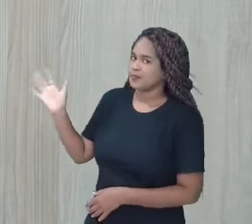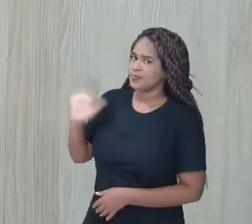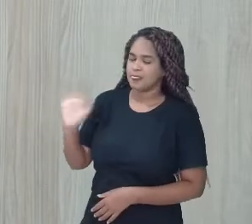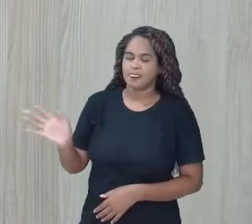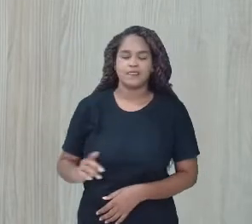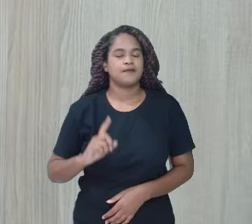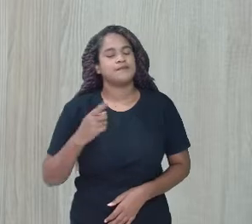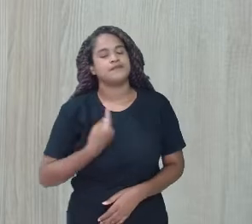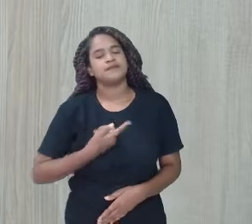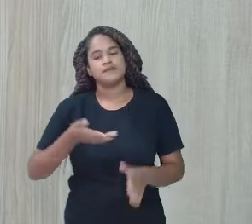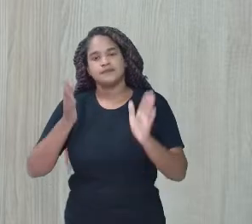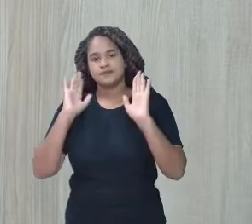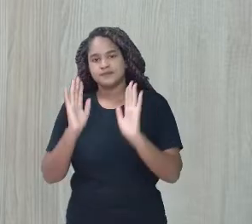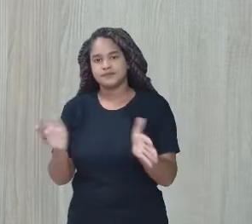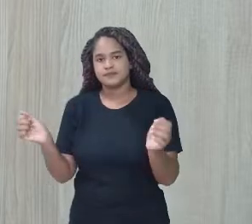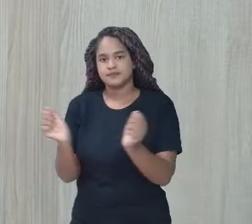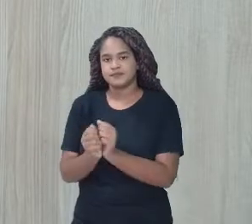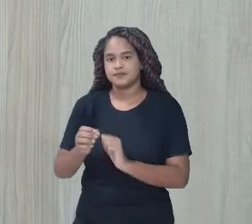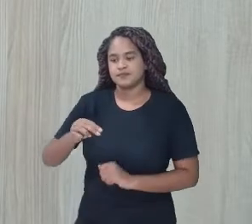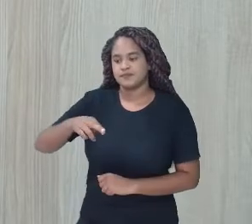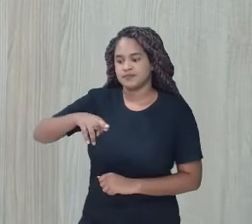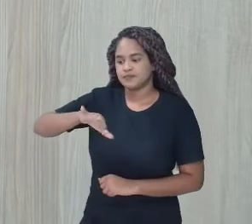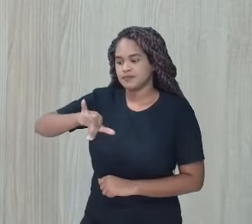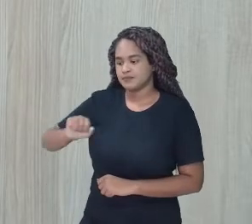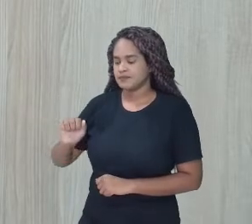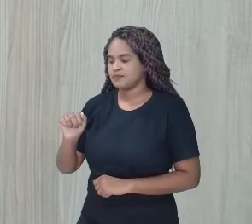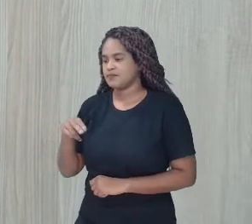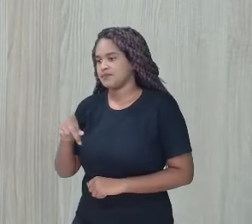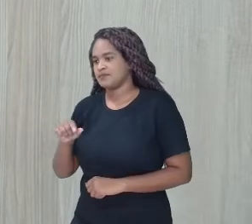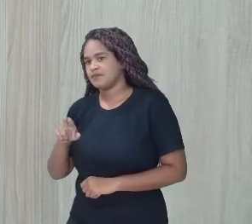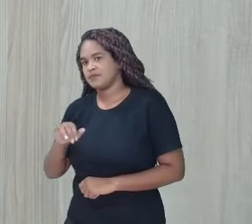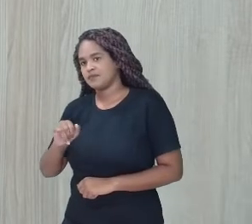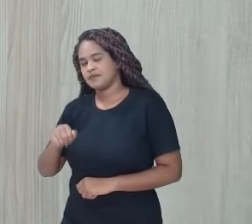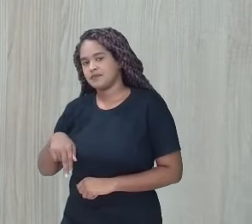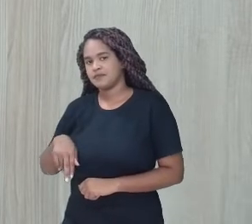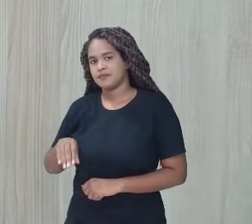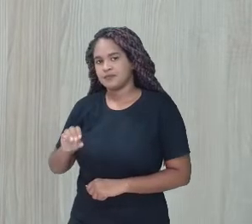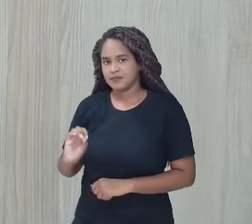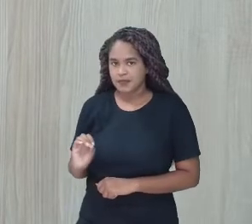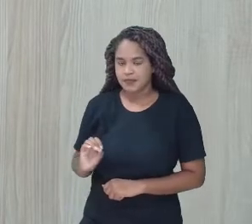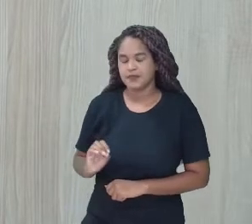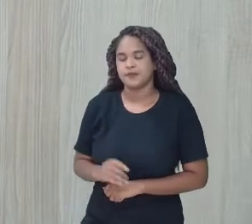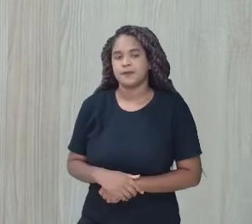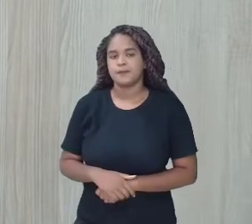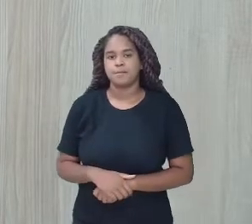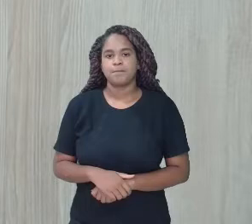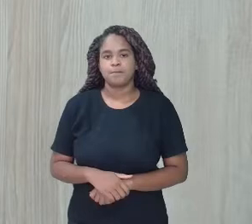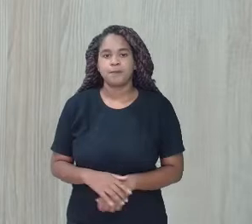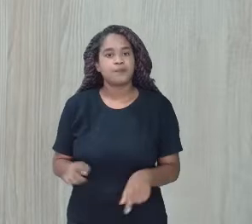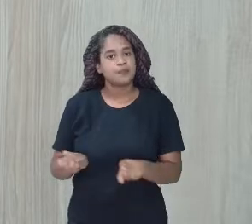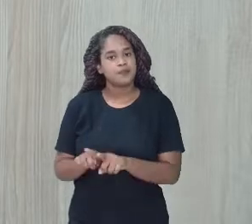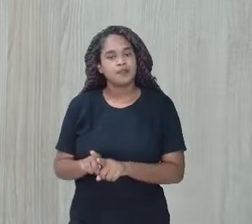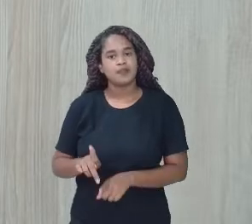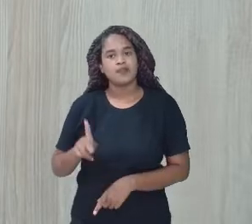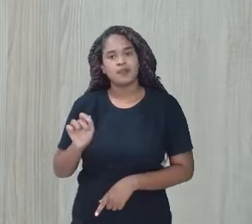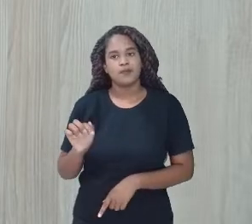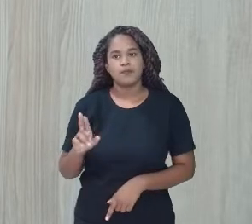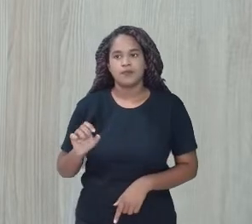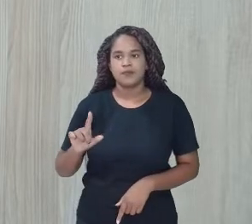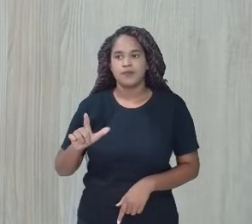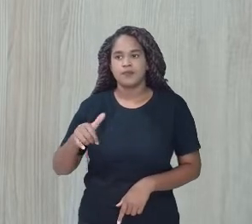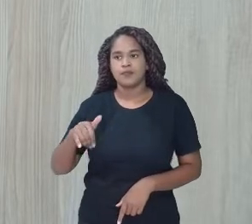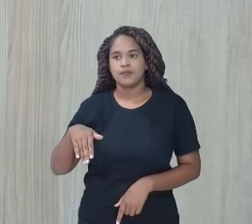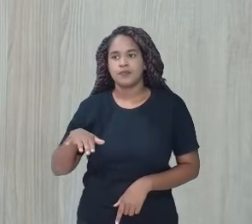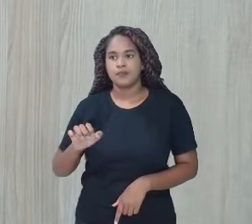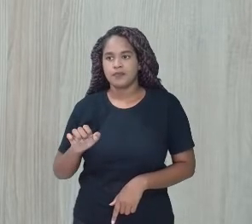aqui já com Maria Gabriela, com Adriano, da Escola Municipal Luiz Vaz de Camões, com Caroline, da Escola